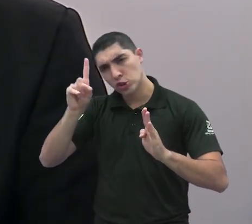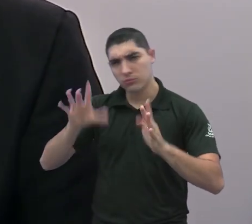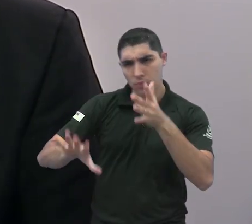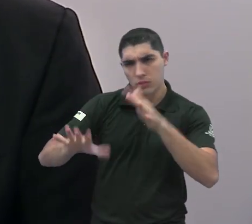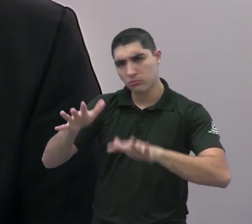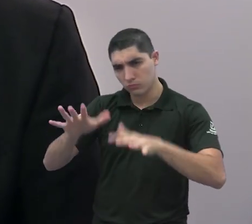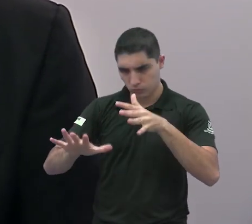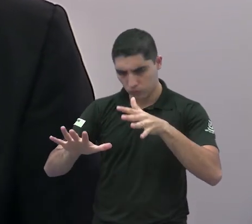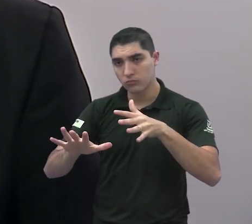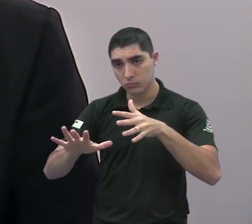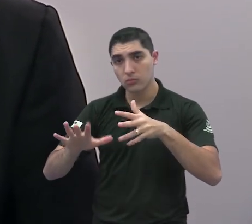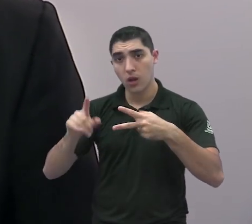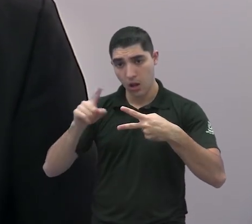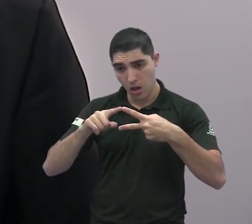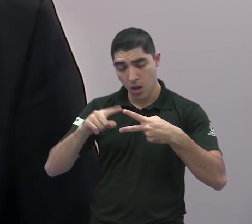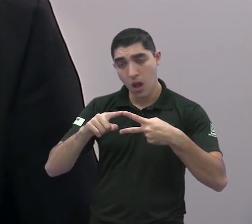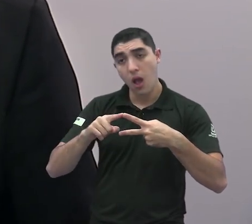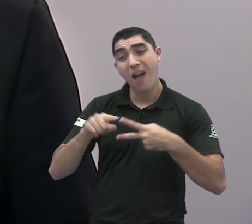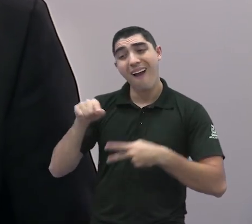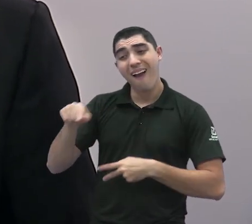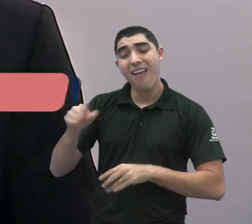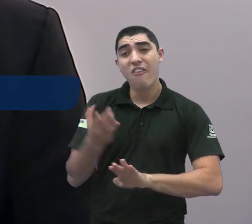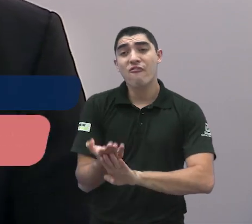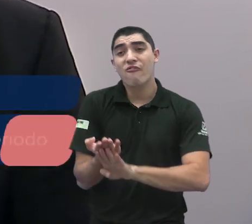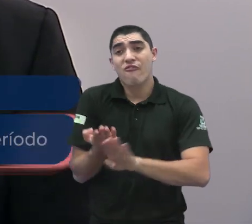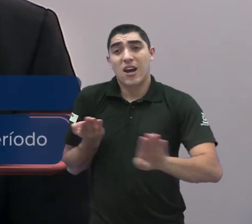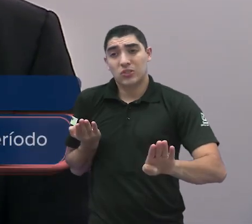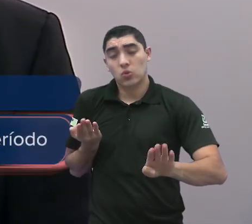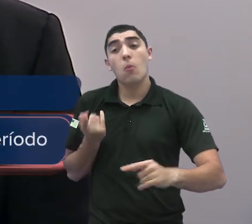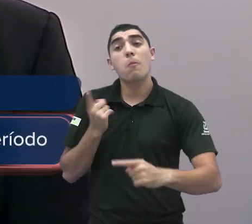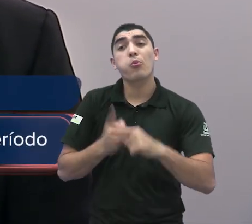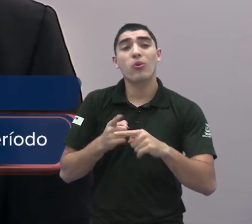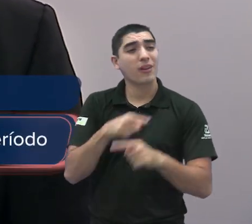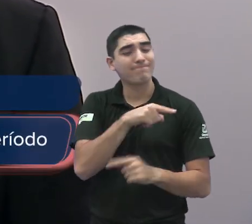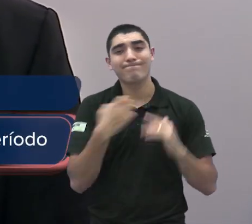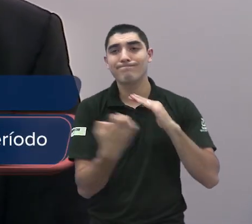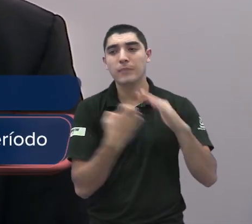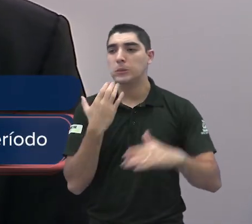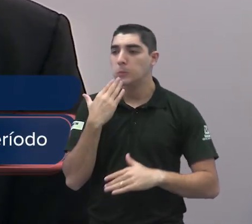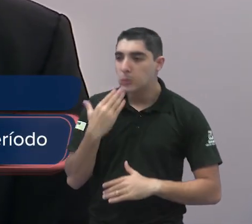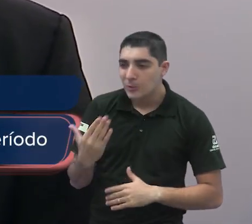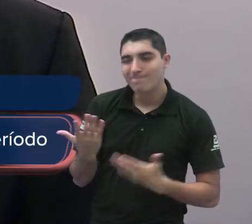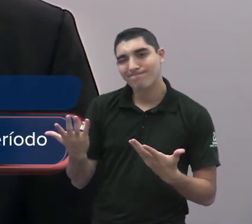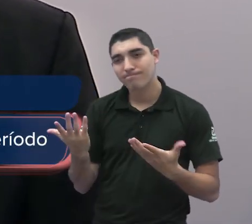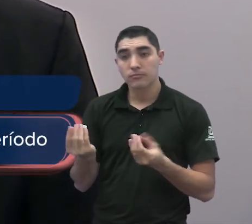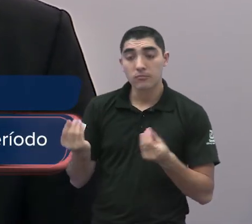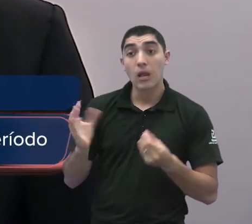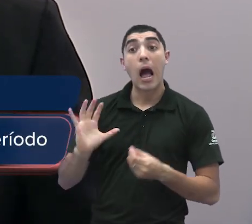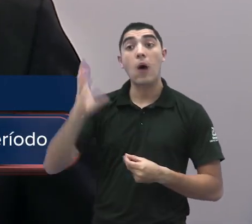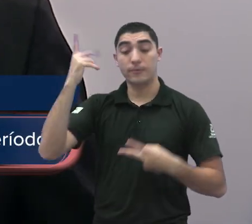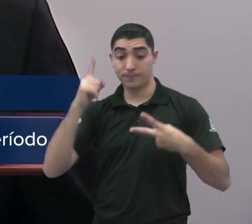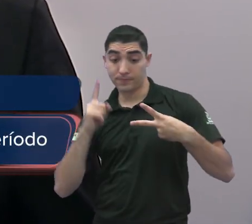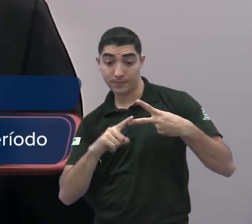uma incapacidade ali para o trabalho, ele é feito um afastamento direto pela empresa,